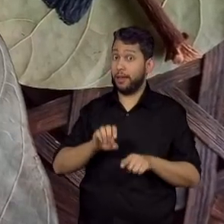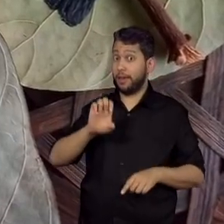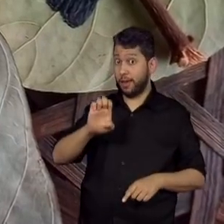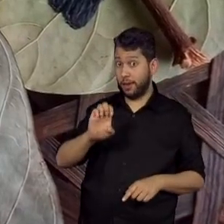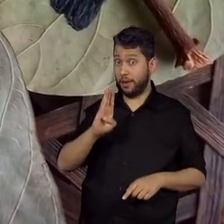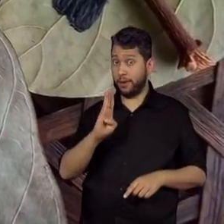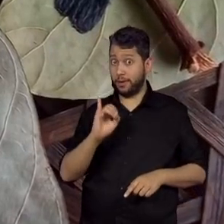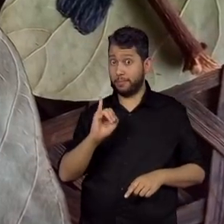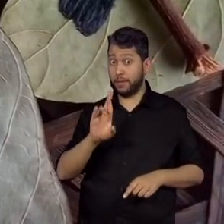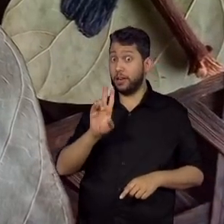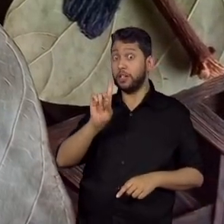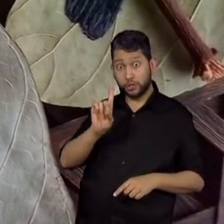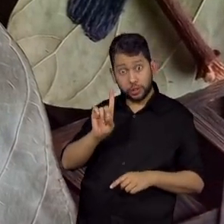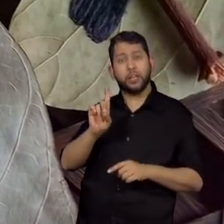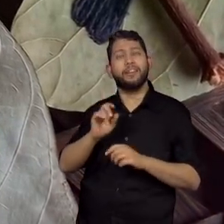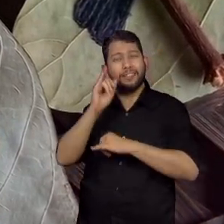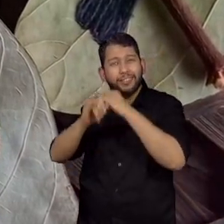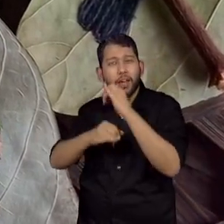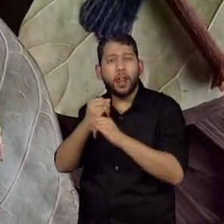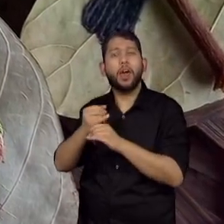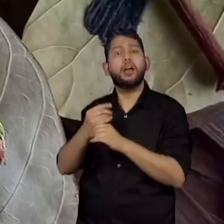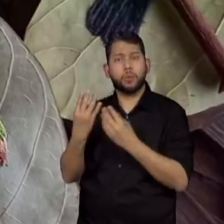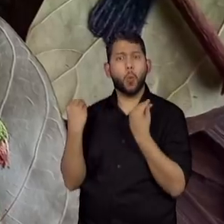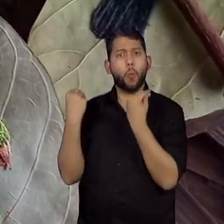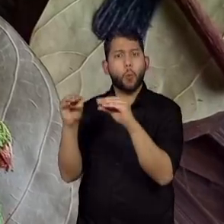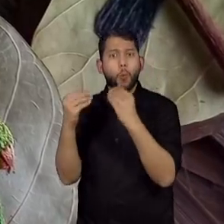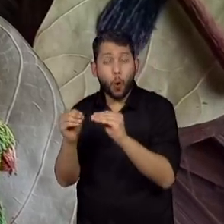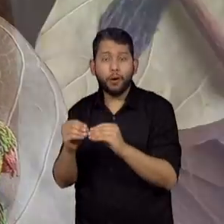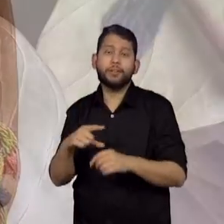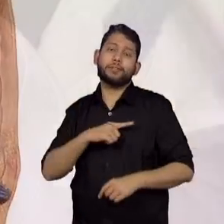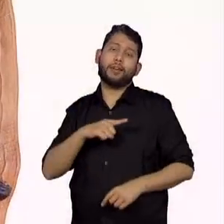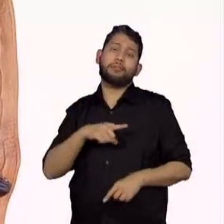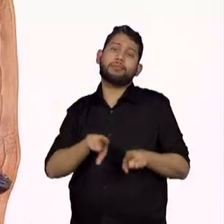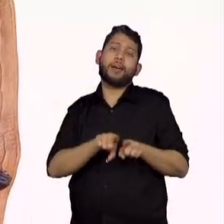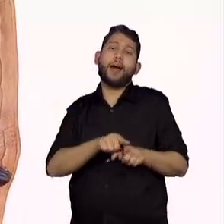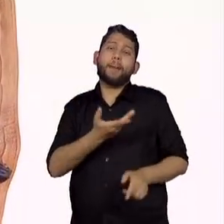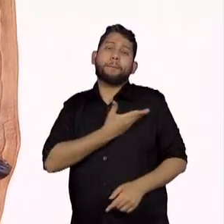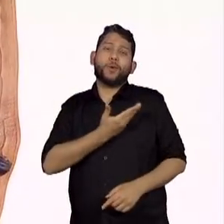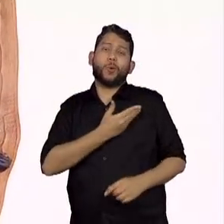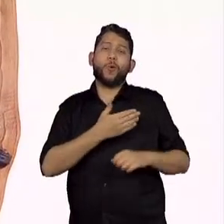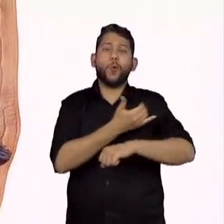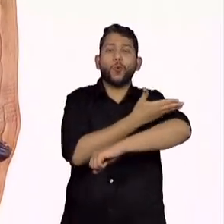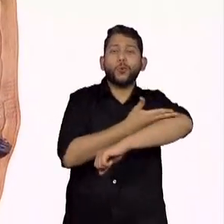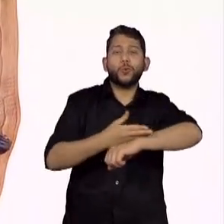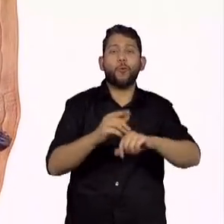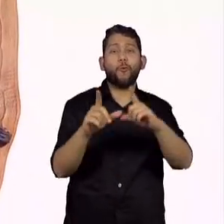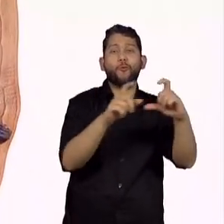com o eBird, e também tem alguns amigos fotógrafos que eu acompanho pelo Instagram.